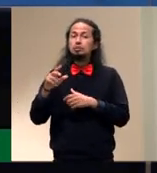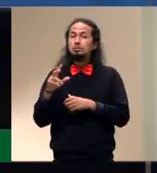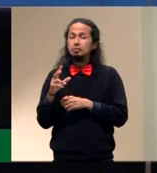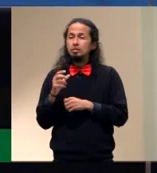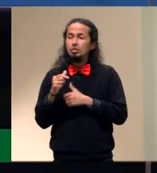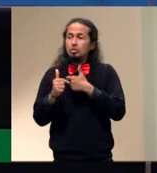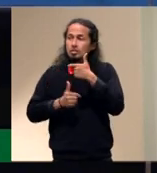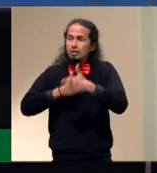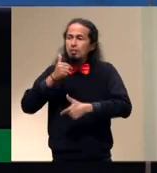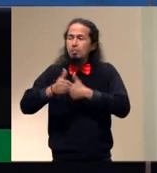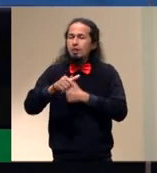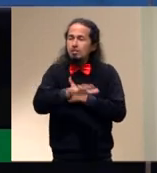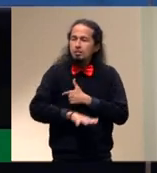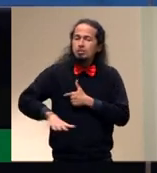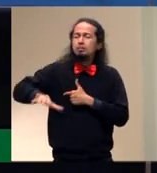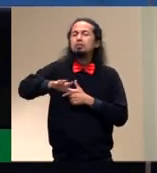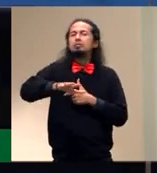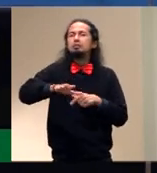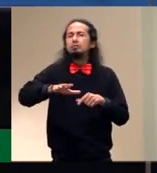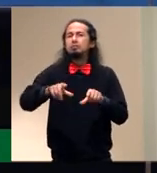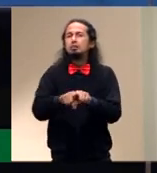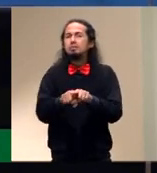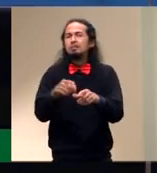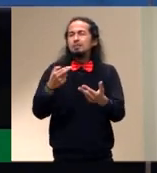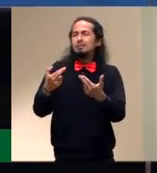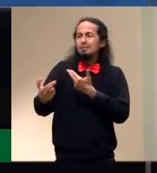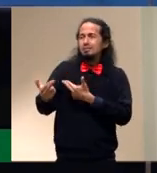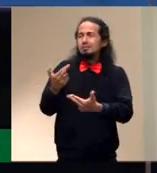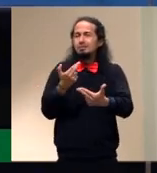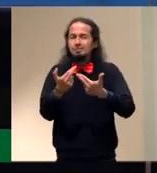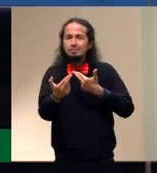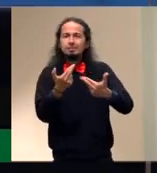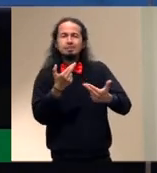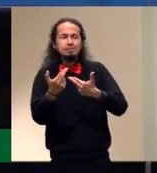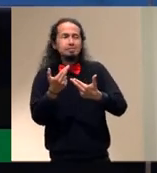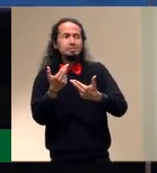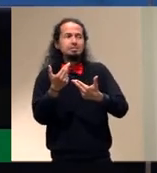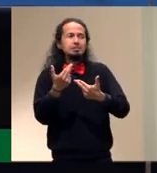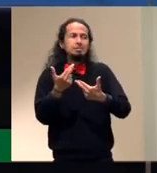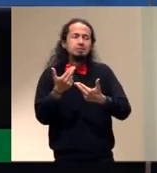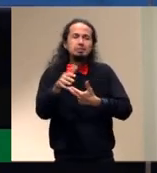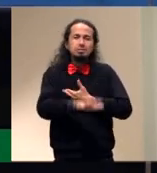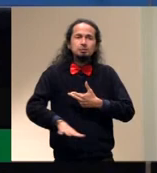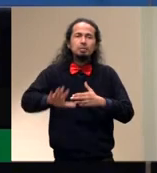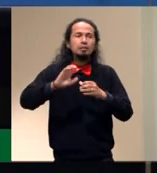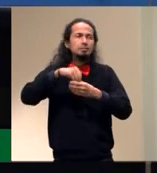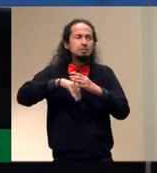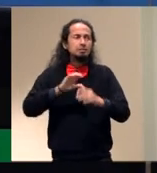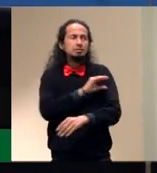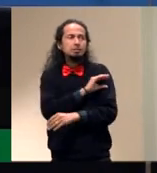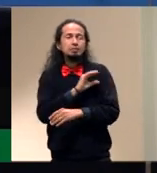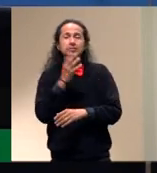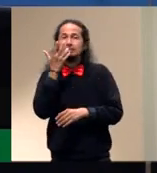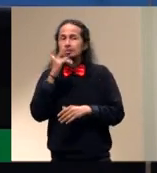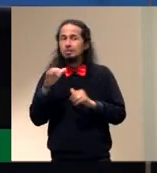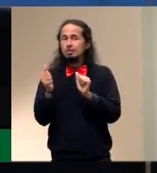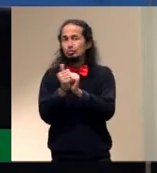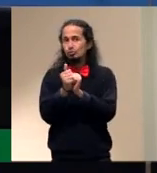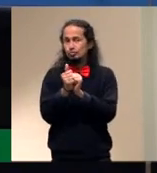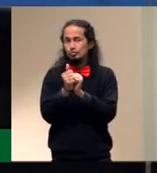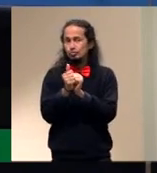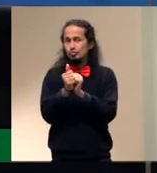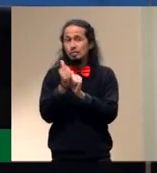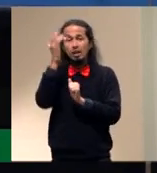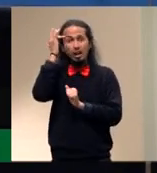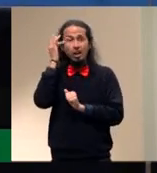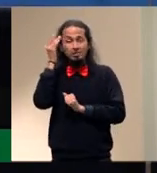de convivência nos espaços educativos com as crianças. Eu acho que esse é o